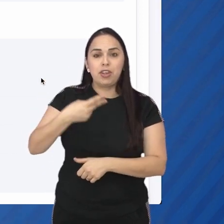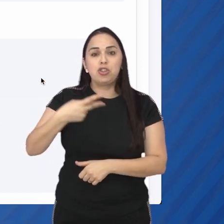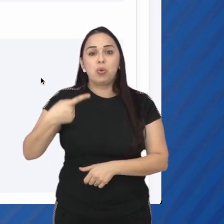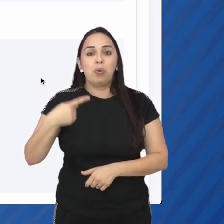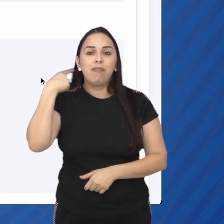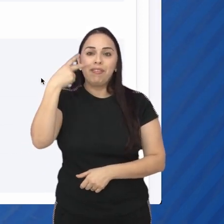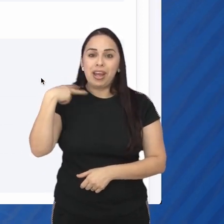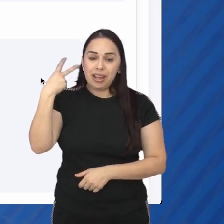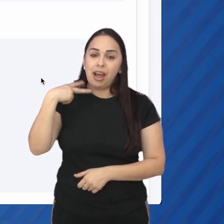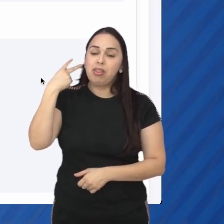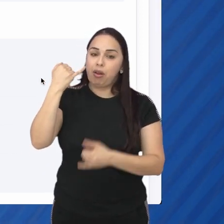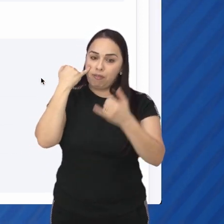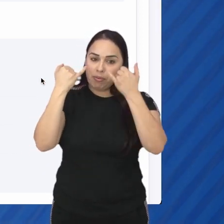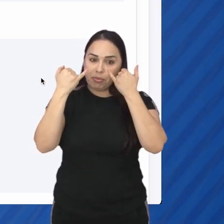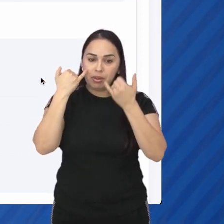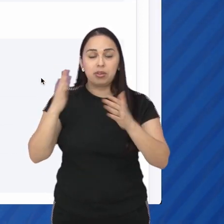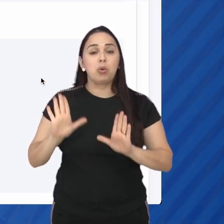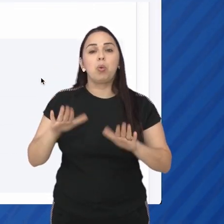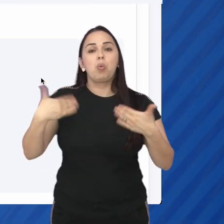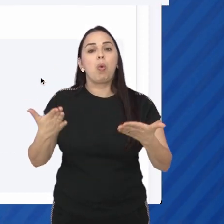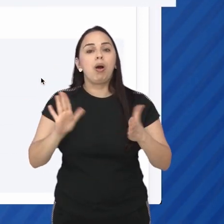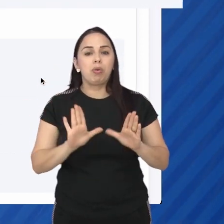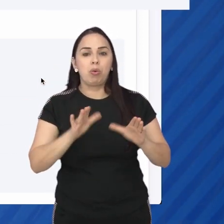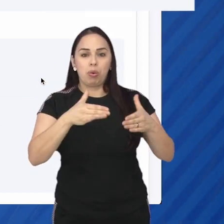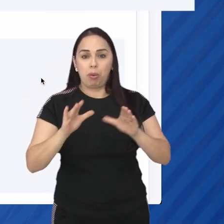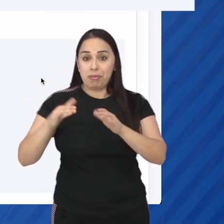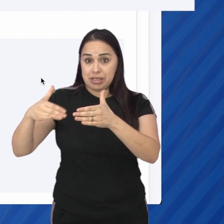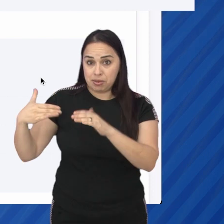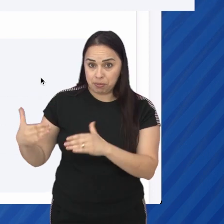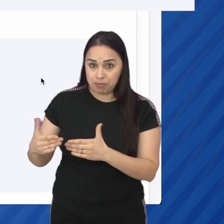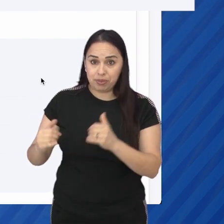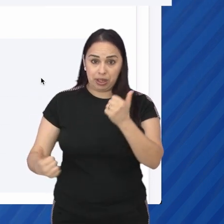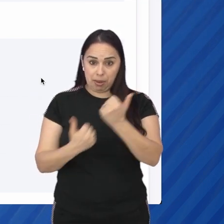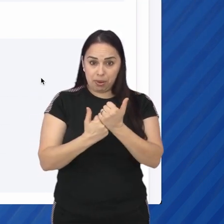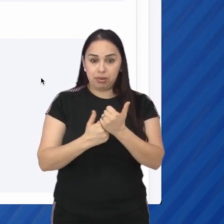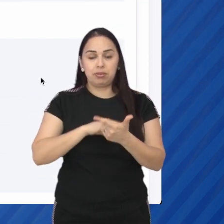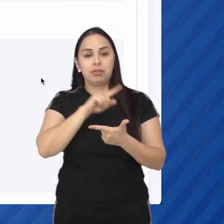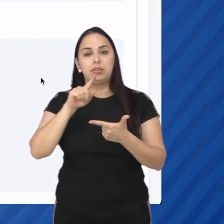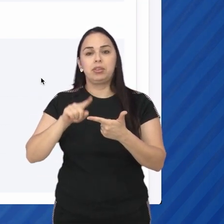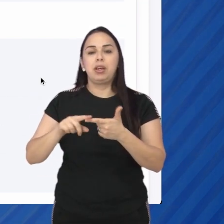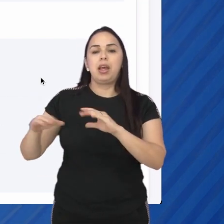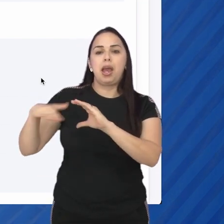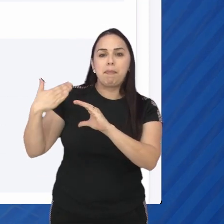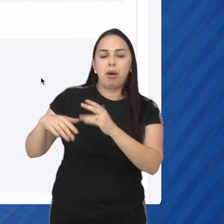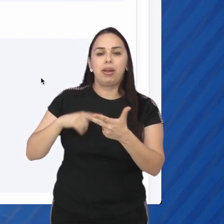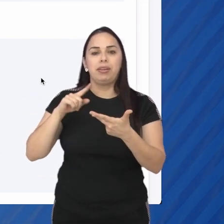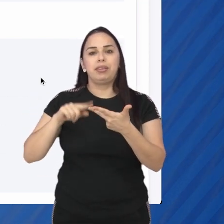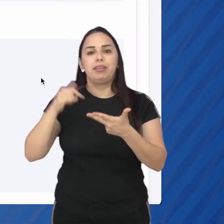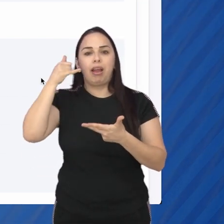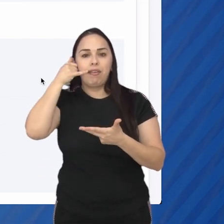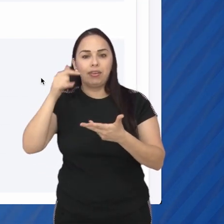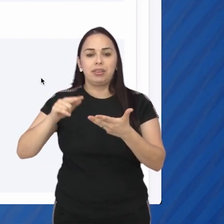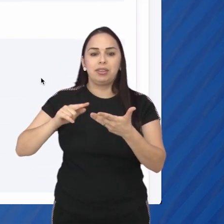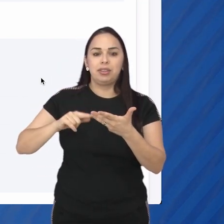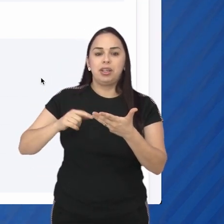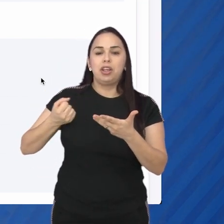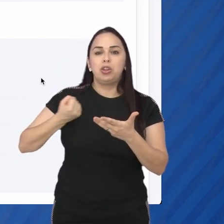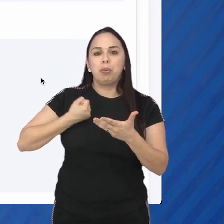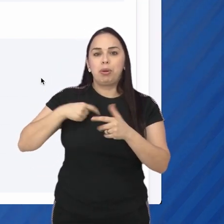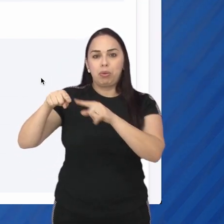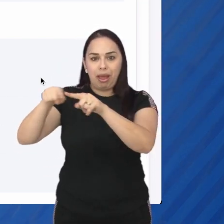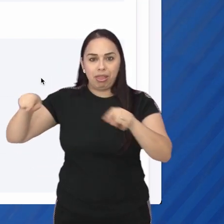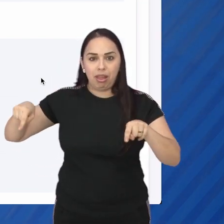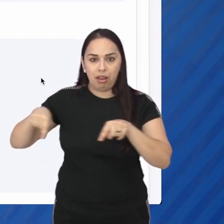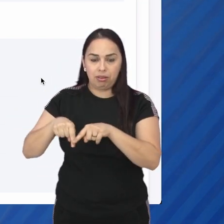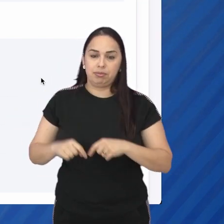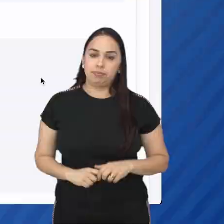os 21 parlamentares, desde as comissões que eles fazem parte, até dados de e-mail, telefone e número